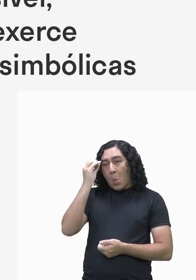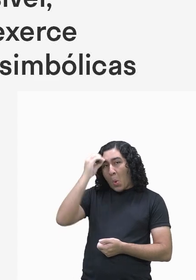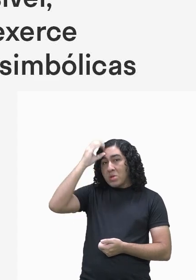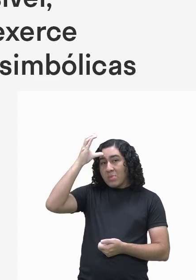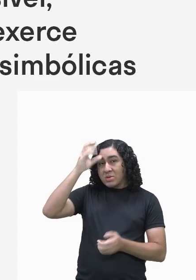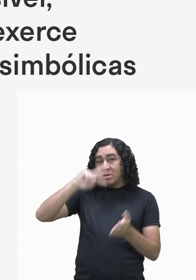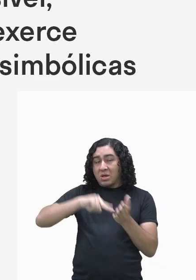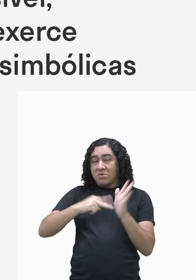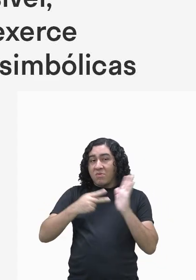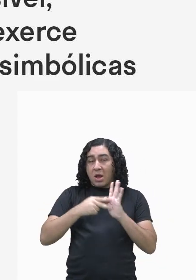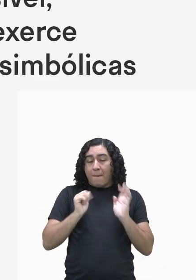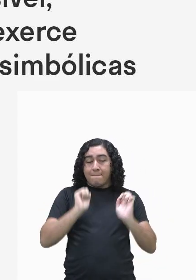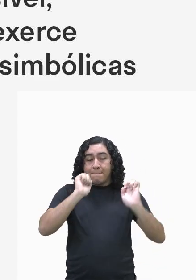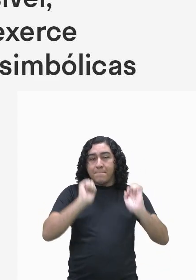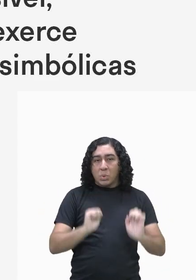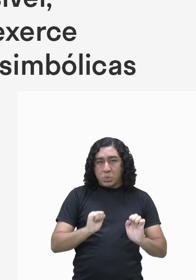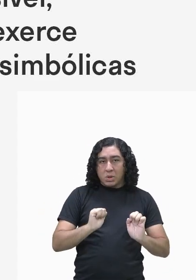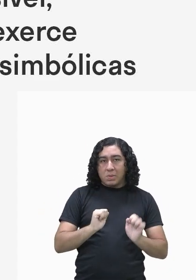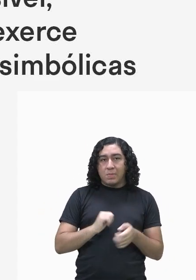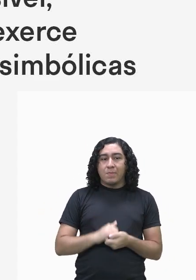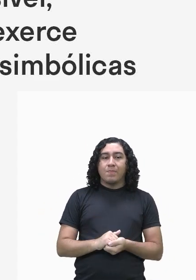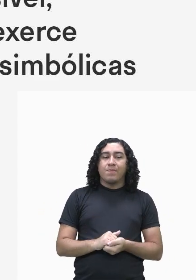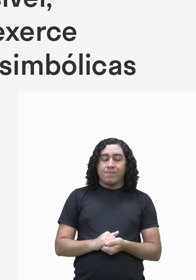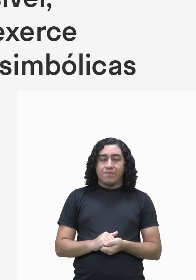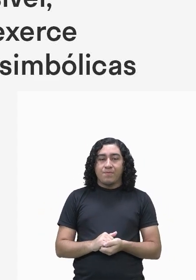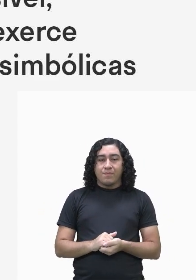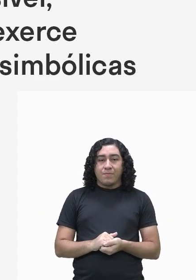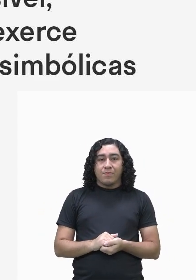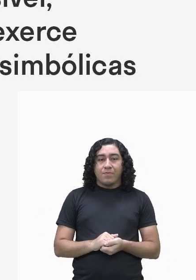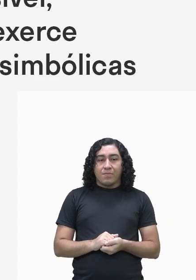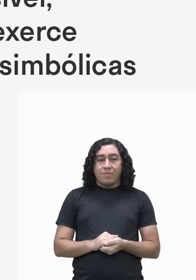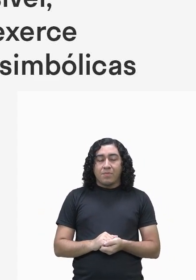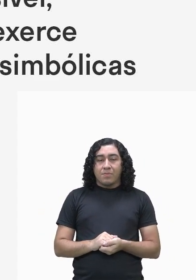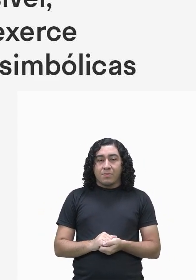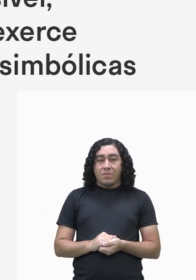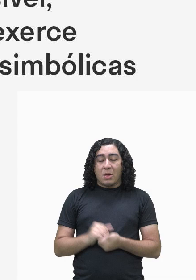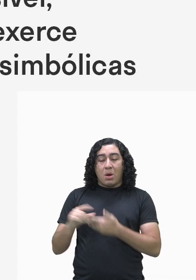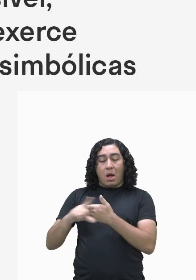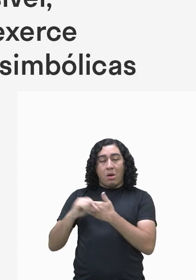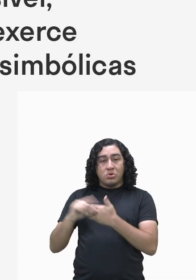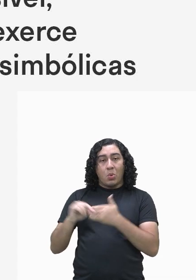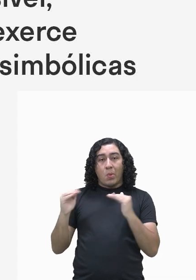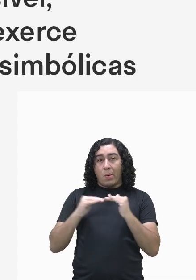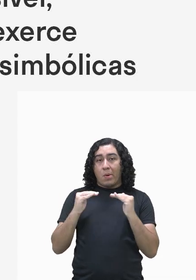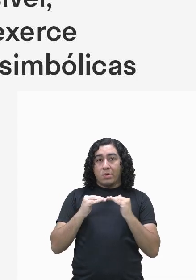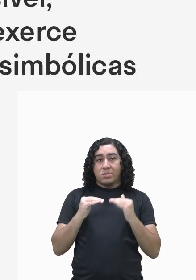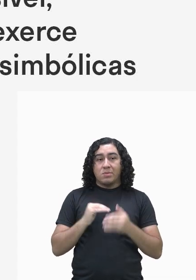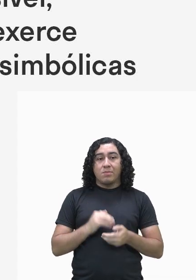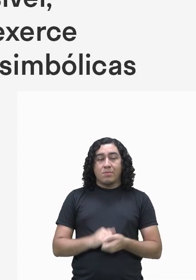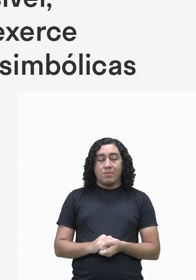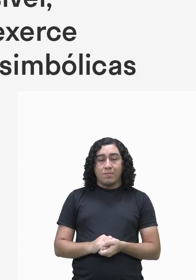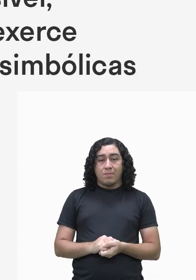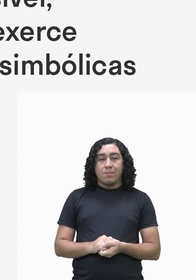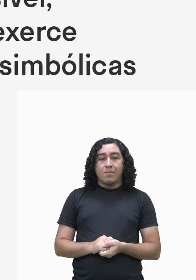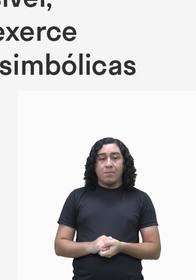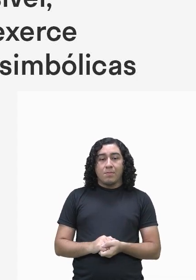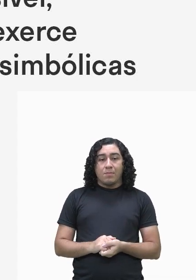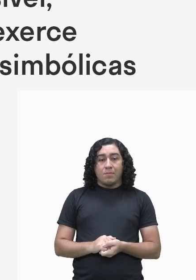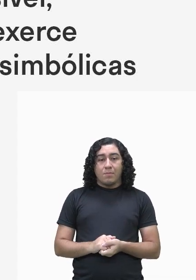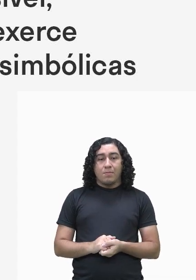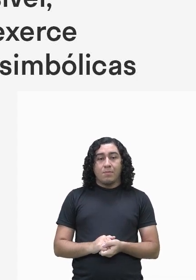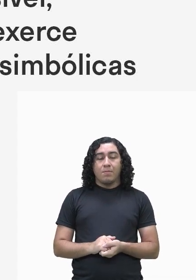poder? É isso que Bourdieu, de fato, assume. O desconhecimento nos